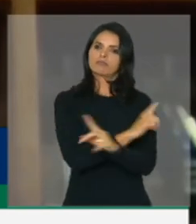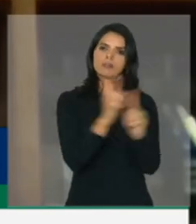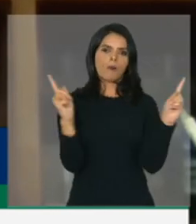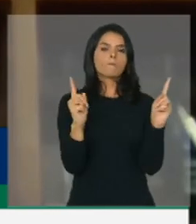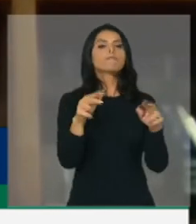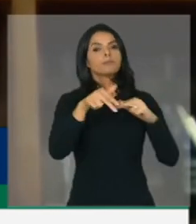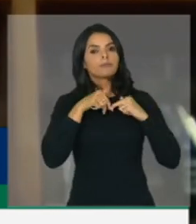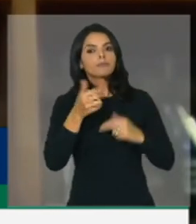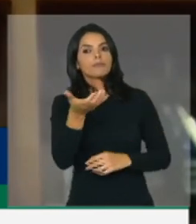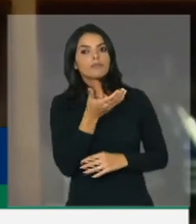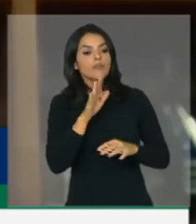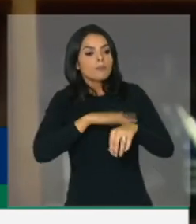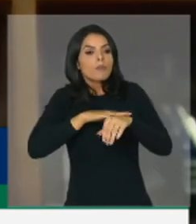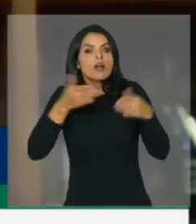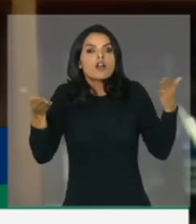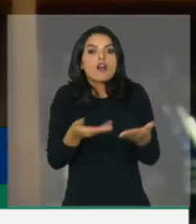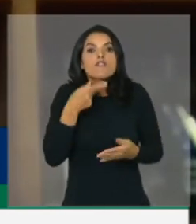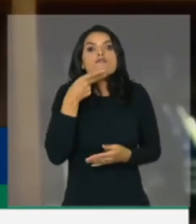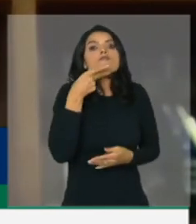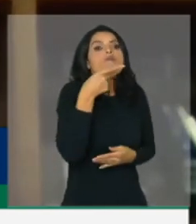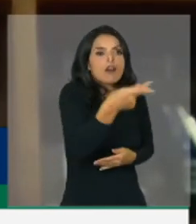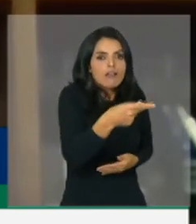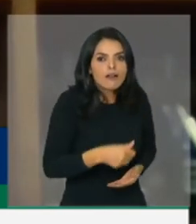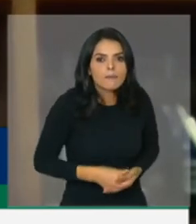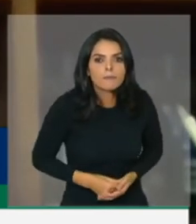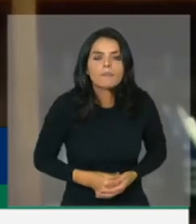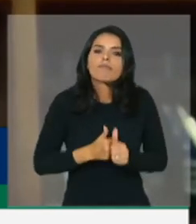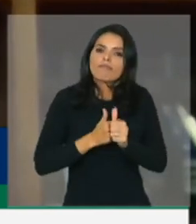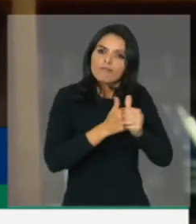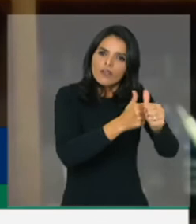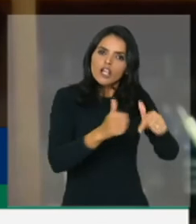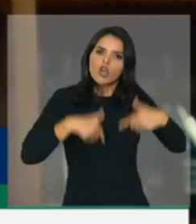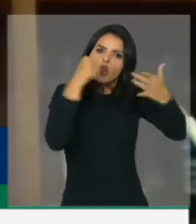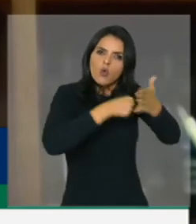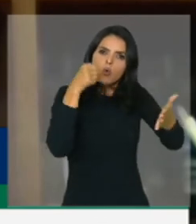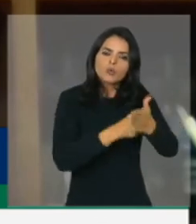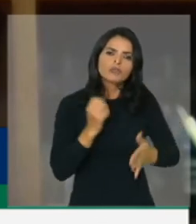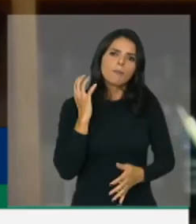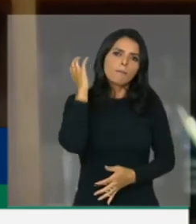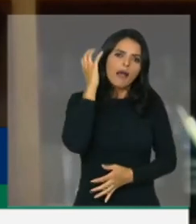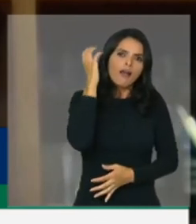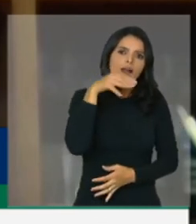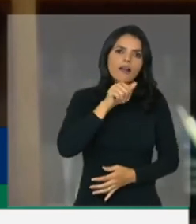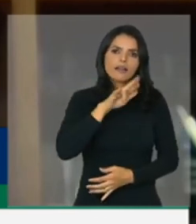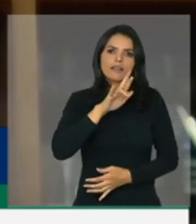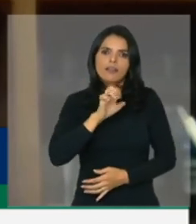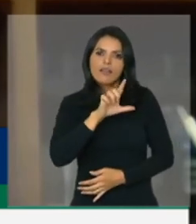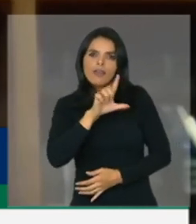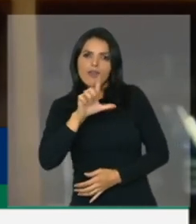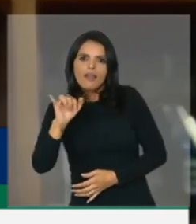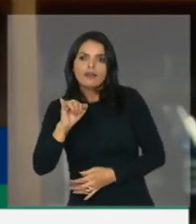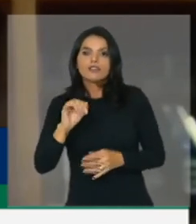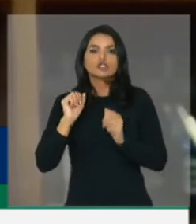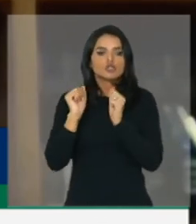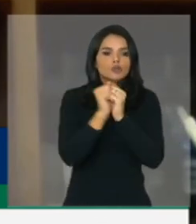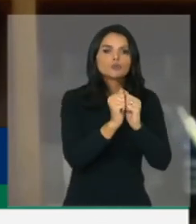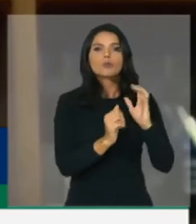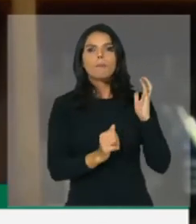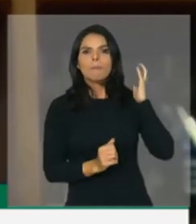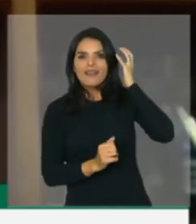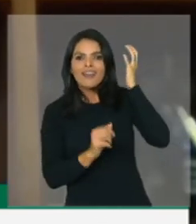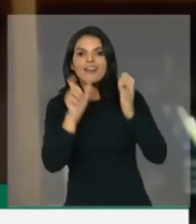queria só, nesse momento, dizer que seguimos a luta de Marielle, seguimos a luta com Marielle.